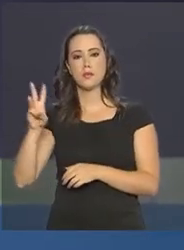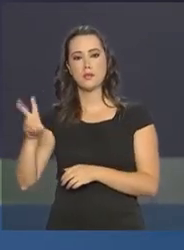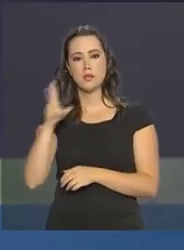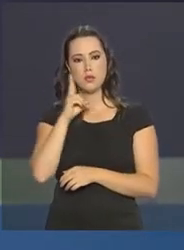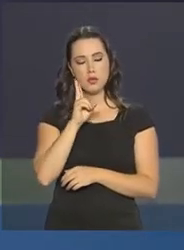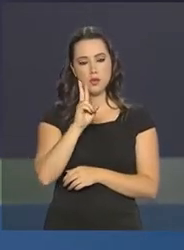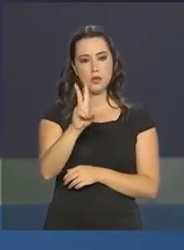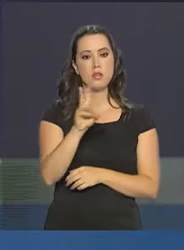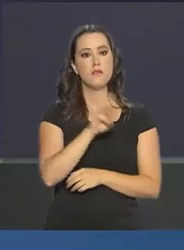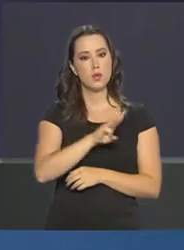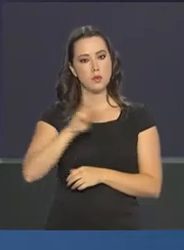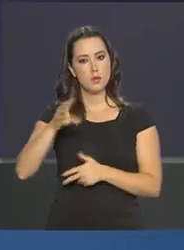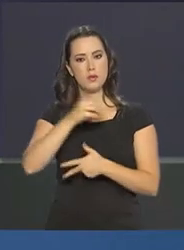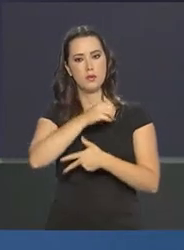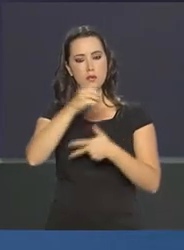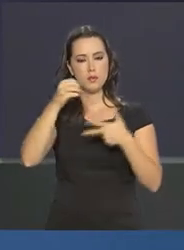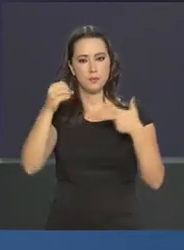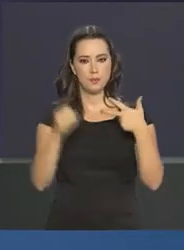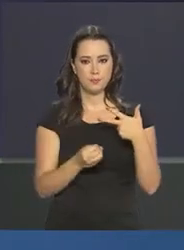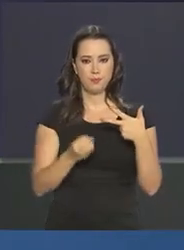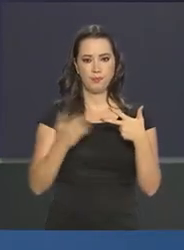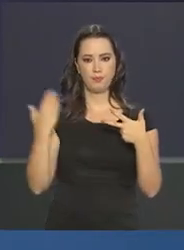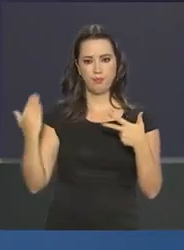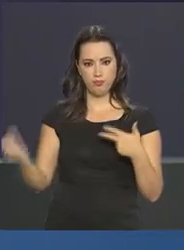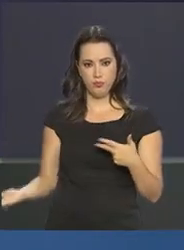pelo site do enem no endereço